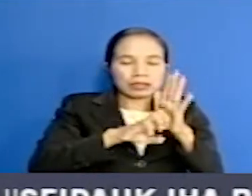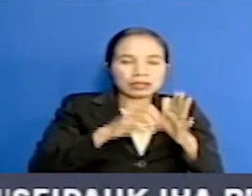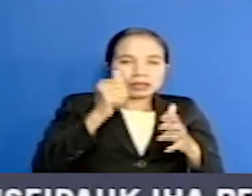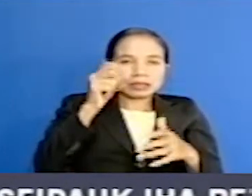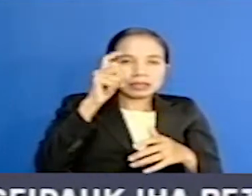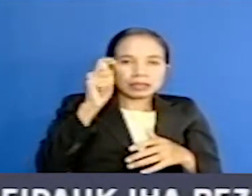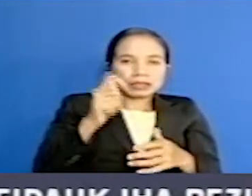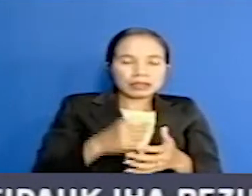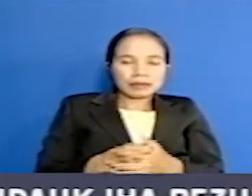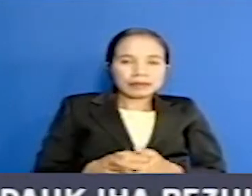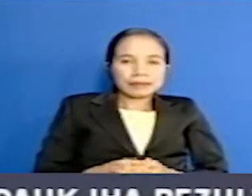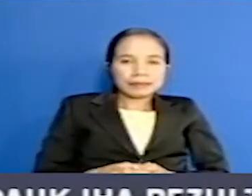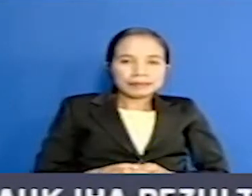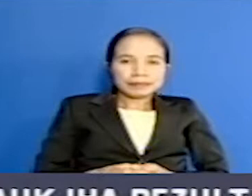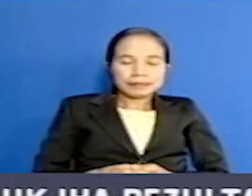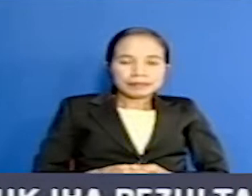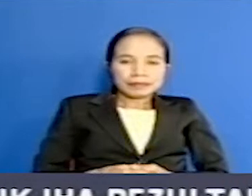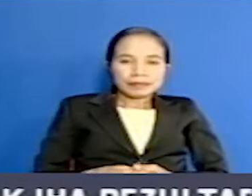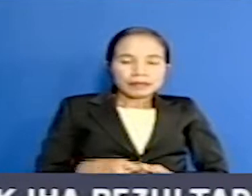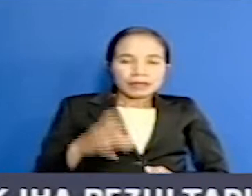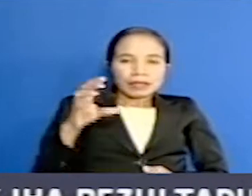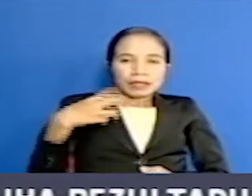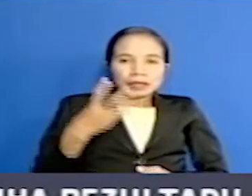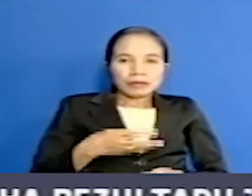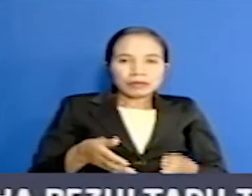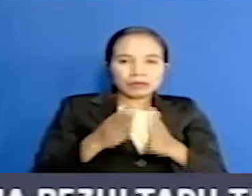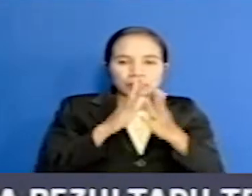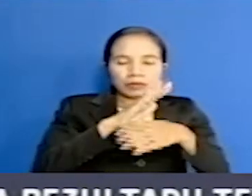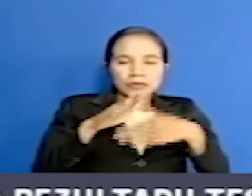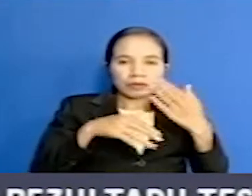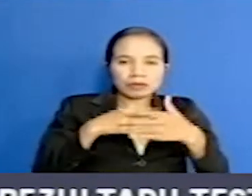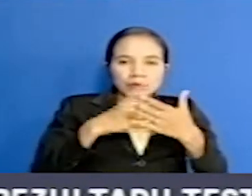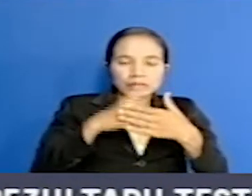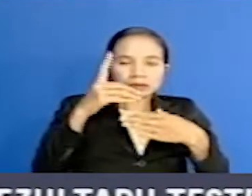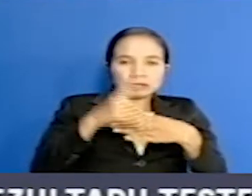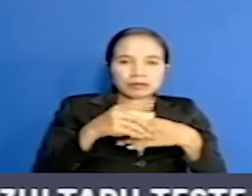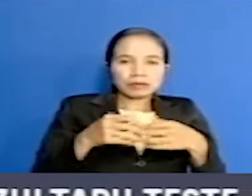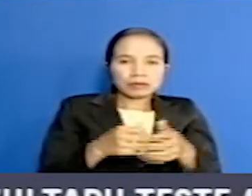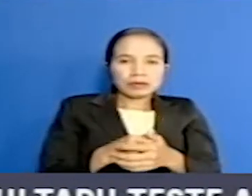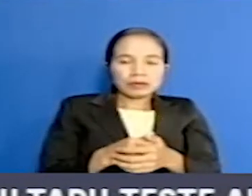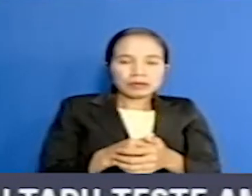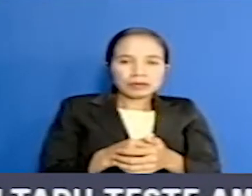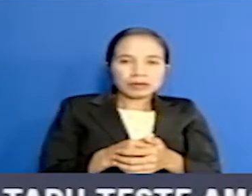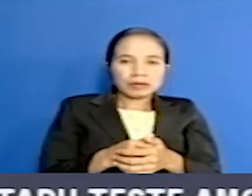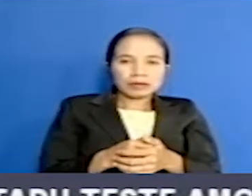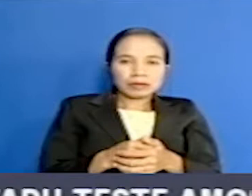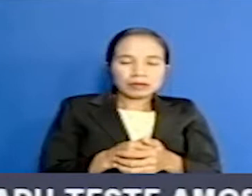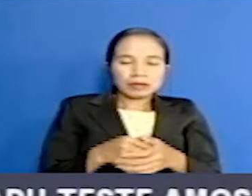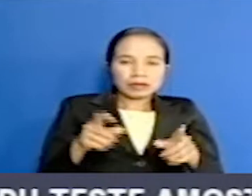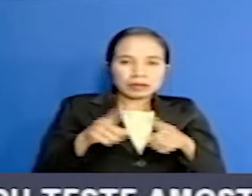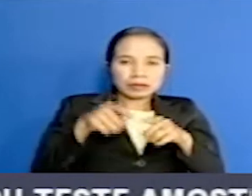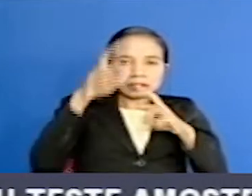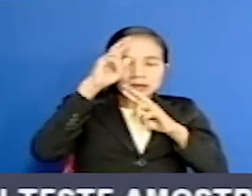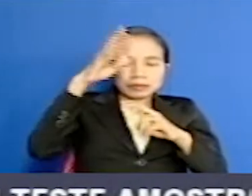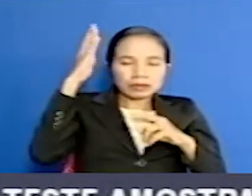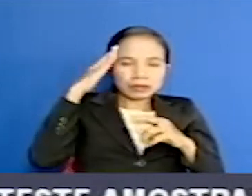refer walu ami usuba parte relevante sira atu desenvolve arte nudar respeito conhecimento